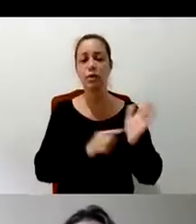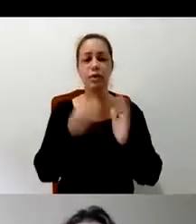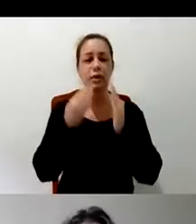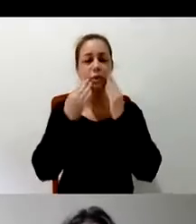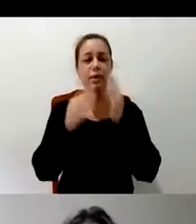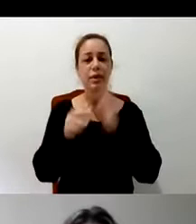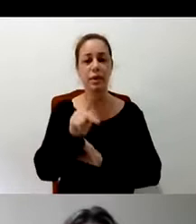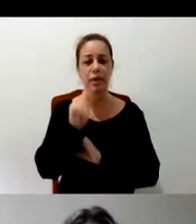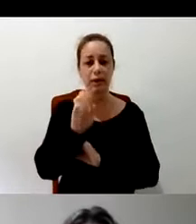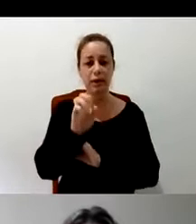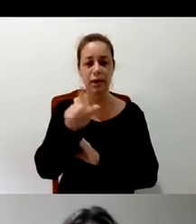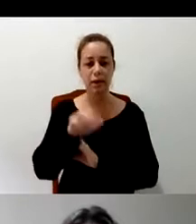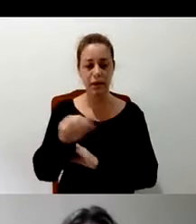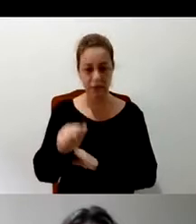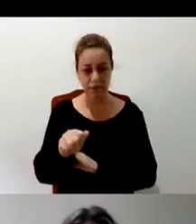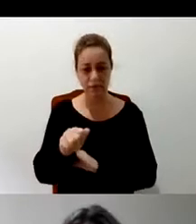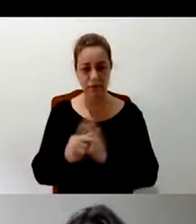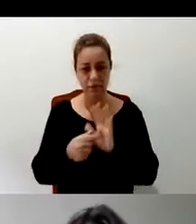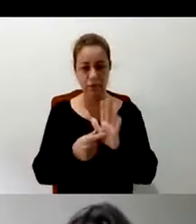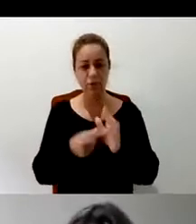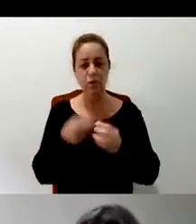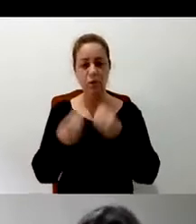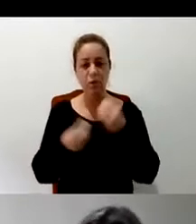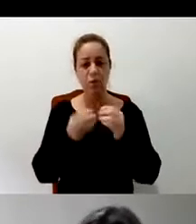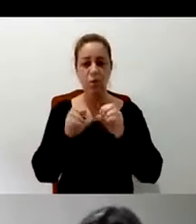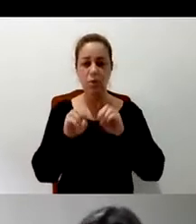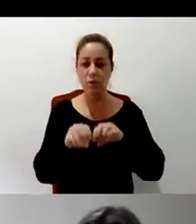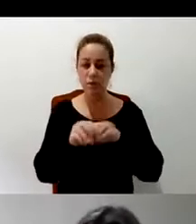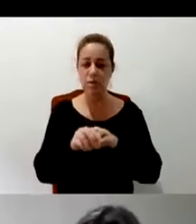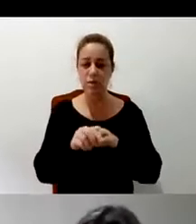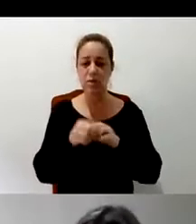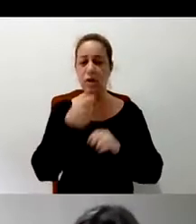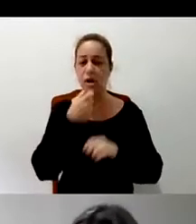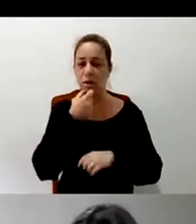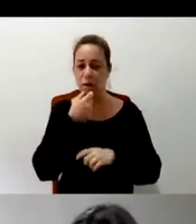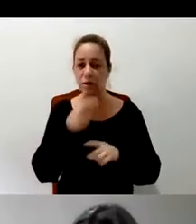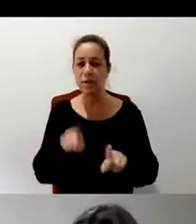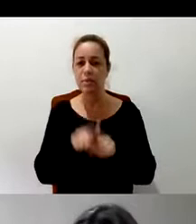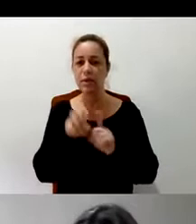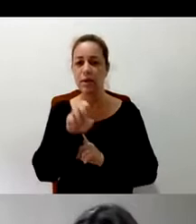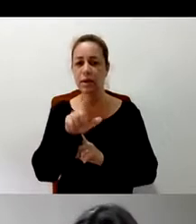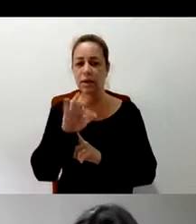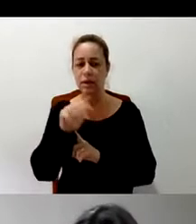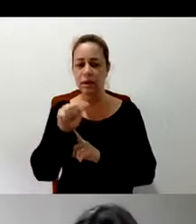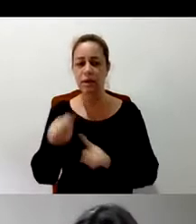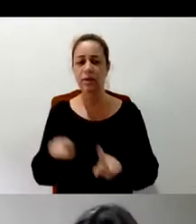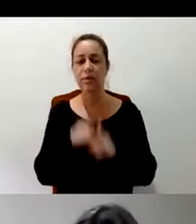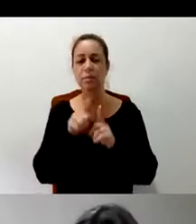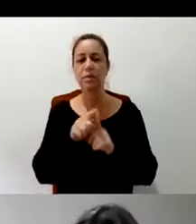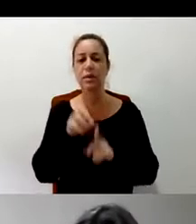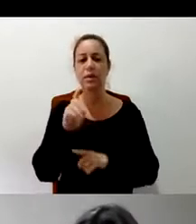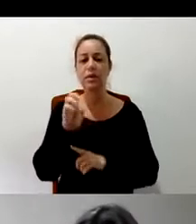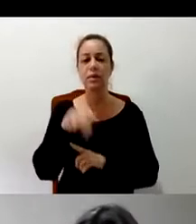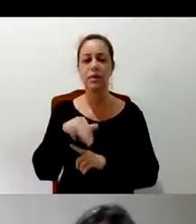O trabalho com ensino de língua, língua inglesa, né, que é o trabalho da Eliana, né? O trabalho da Denise, que é lá na educação